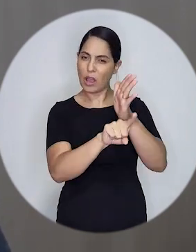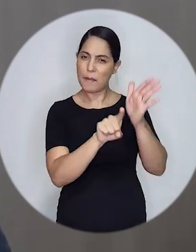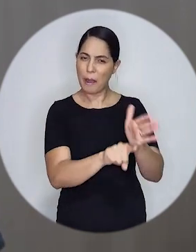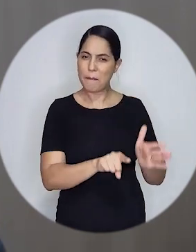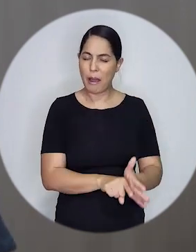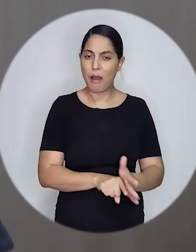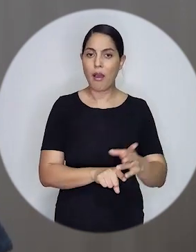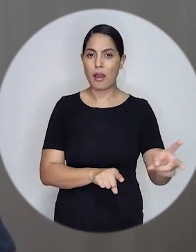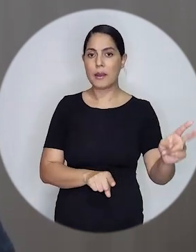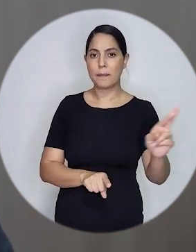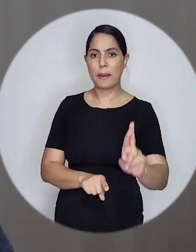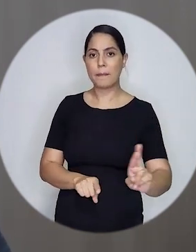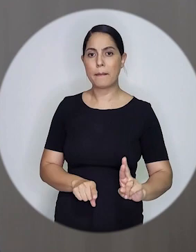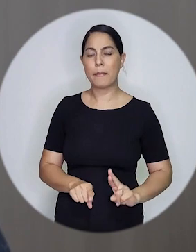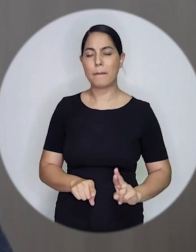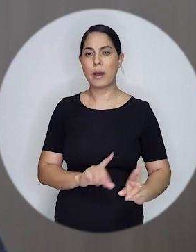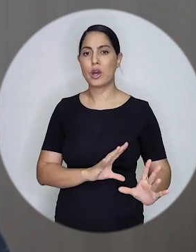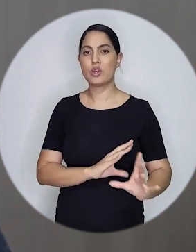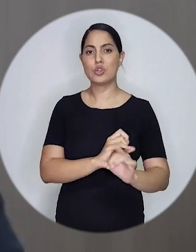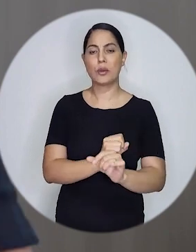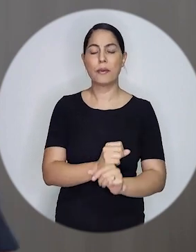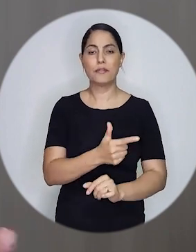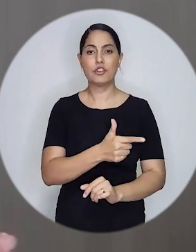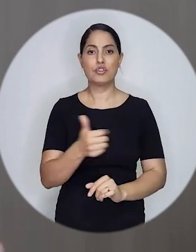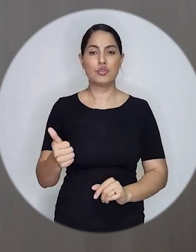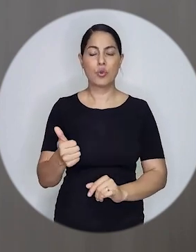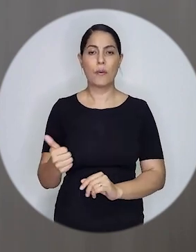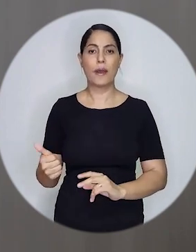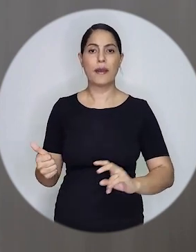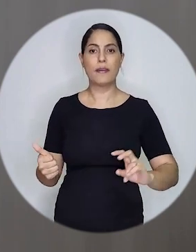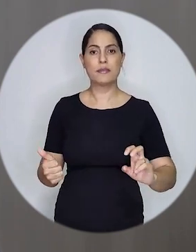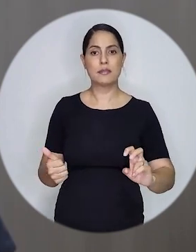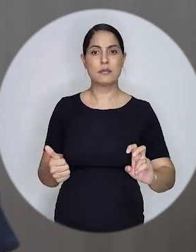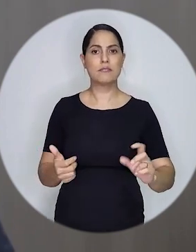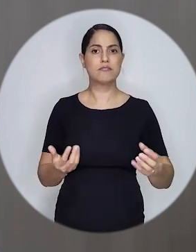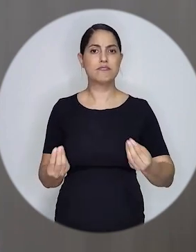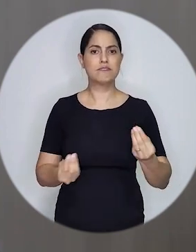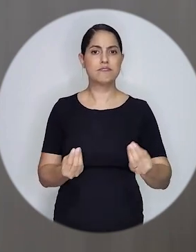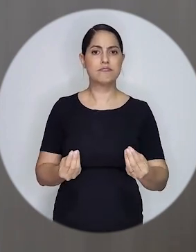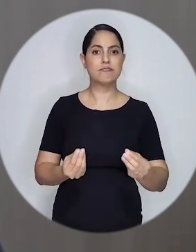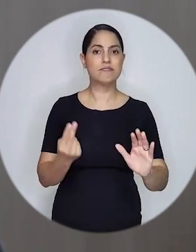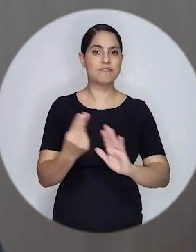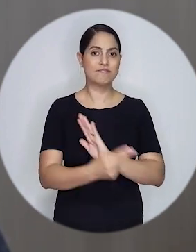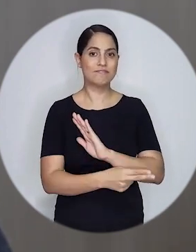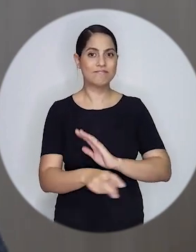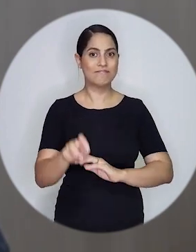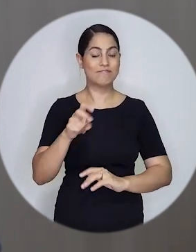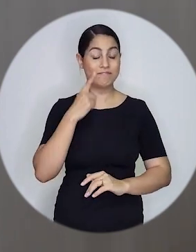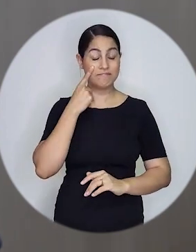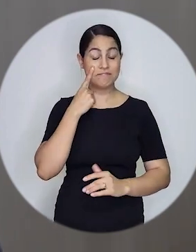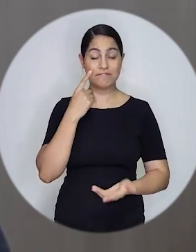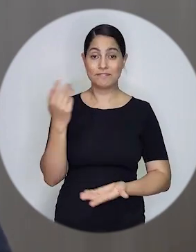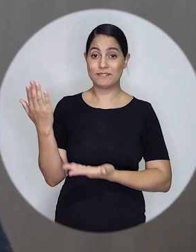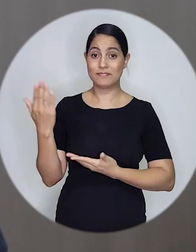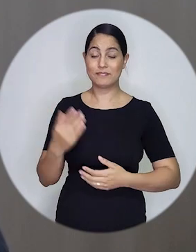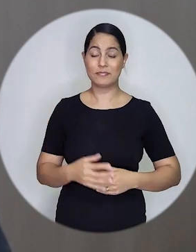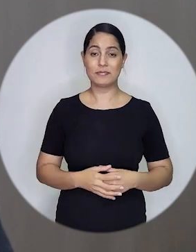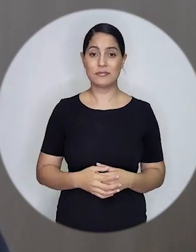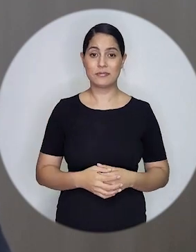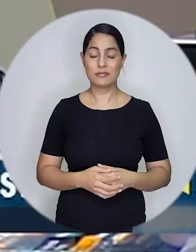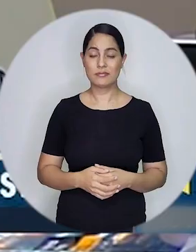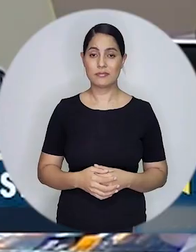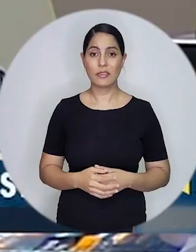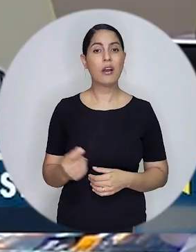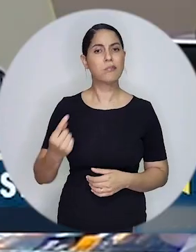horas. A indicação foi aprovada pelo colegiado por 21 votos a 5. O plenário da Casa também chancelou o nome do advogado. Vamos